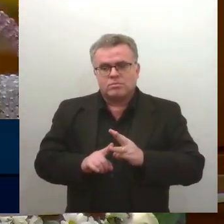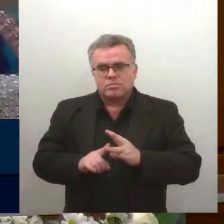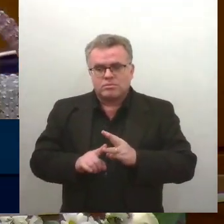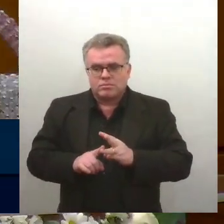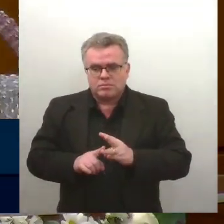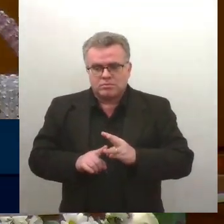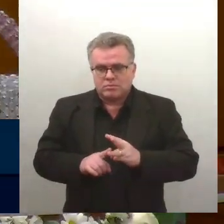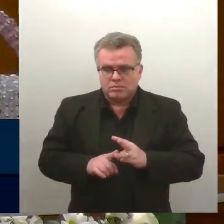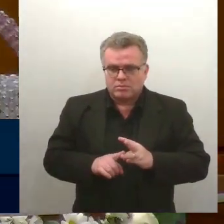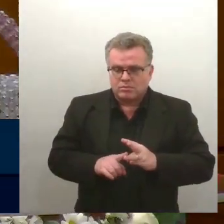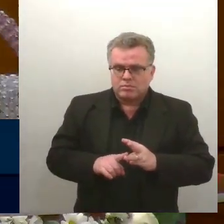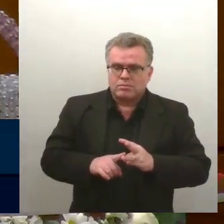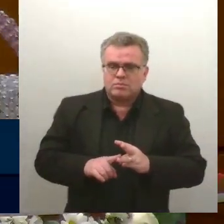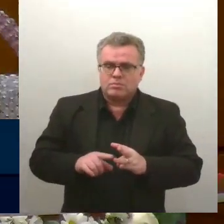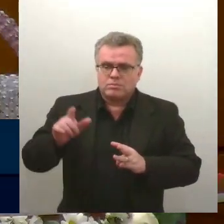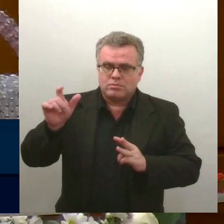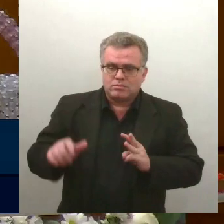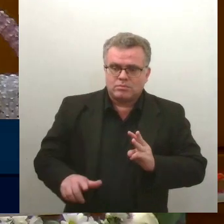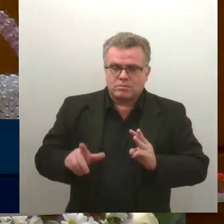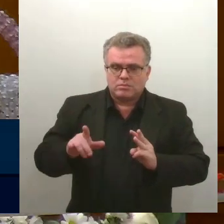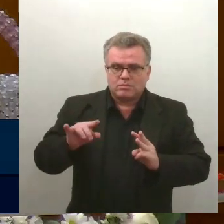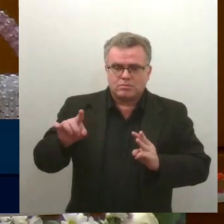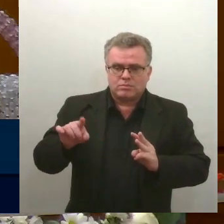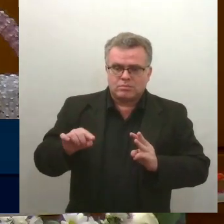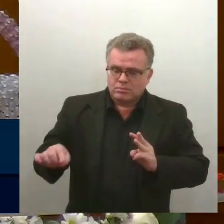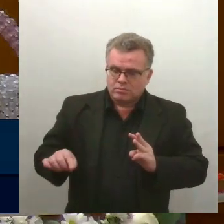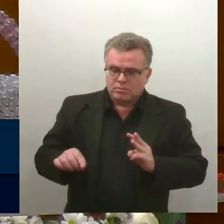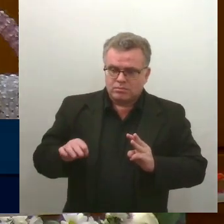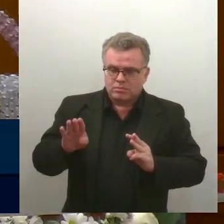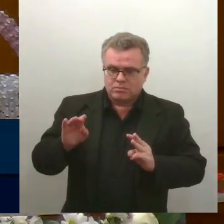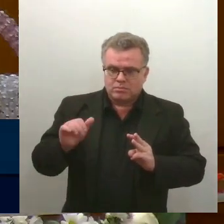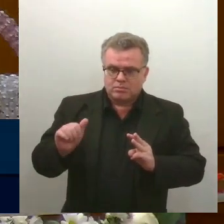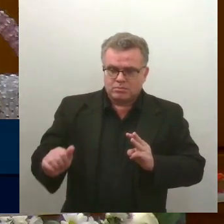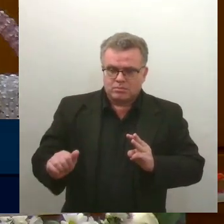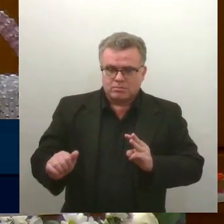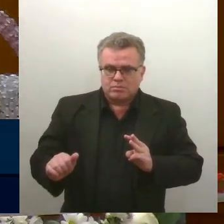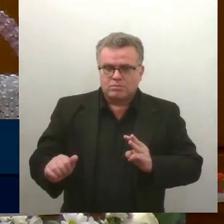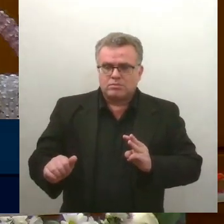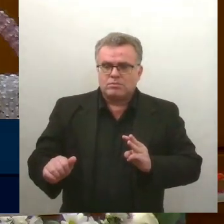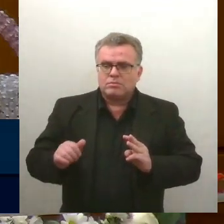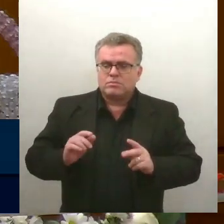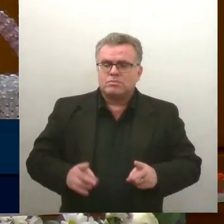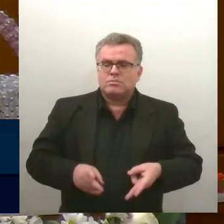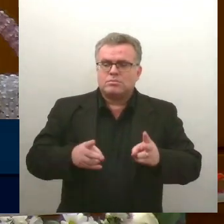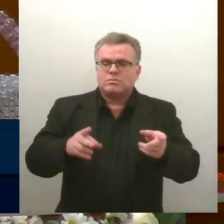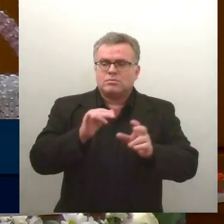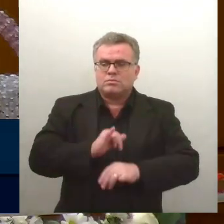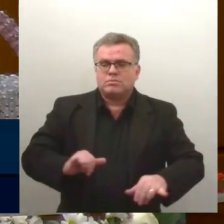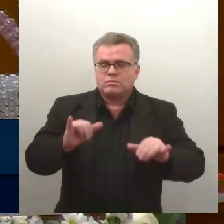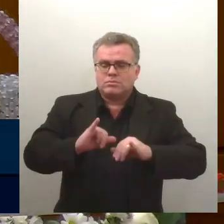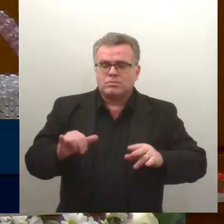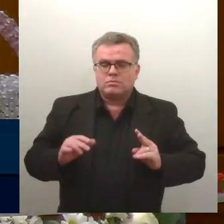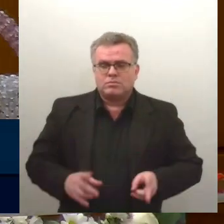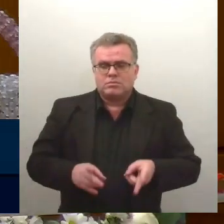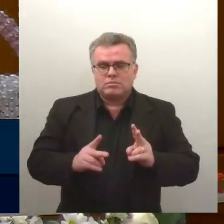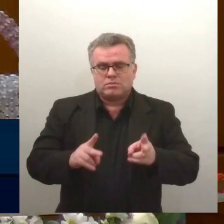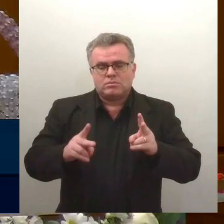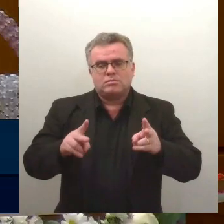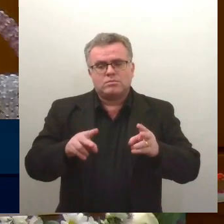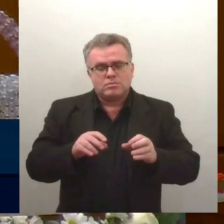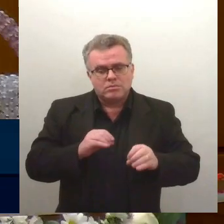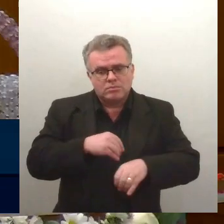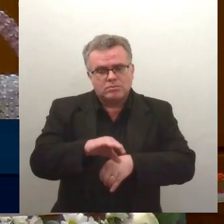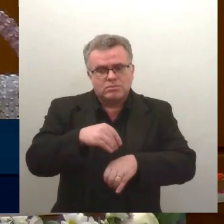Lisboa, né, abria espaço para levar informação, entretenimento e atrações